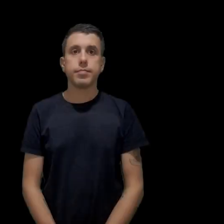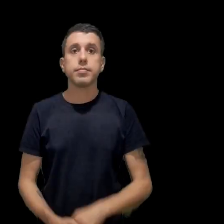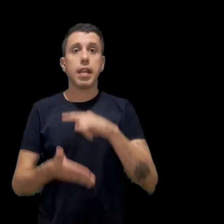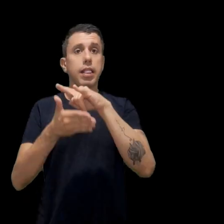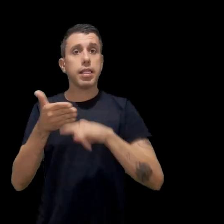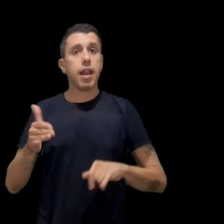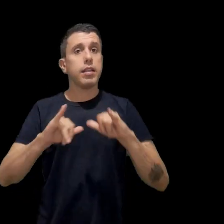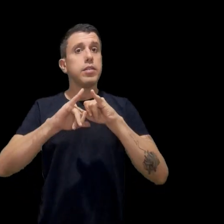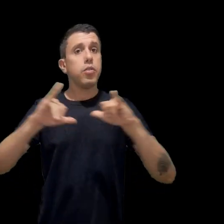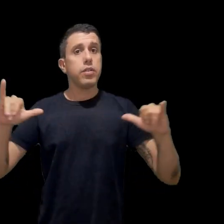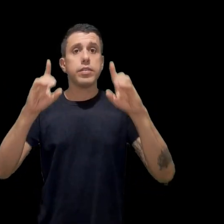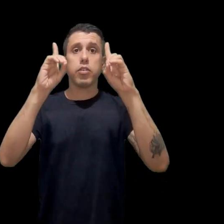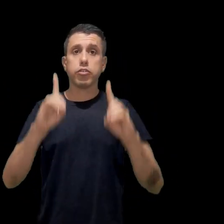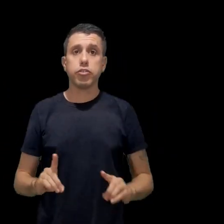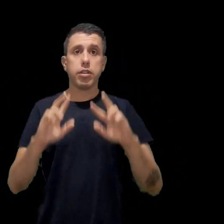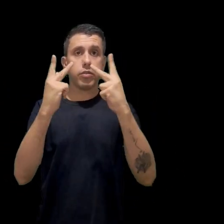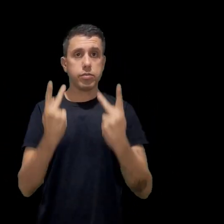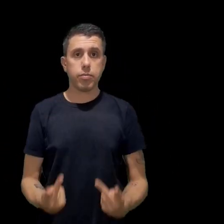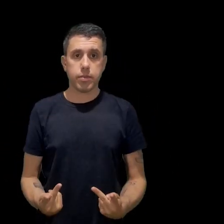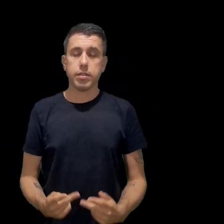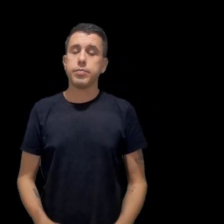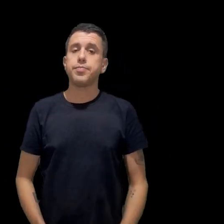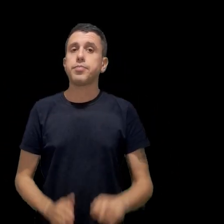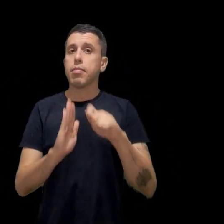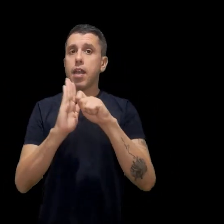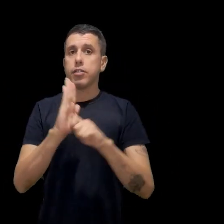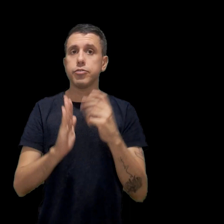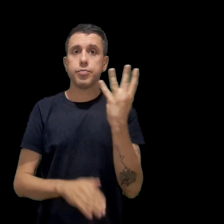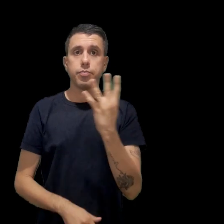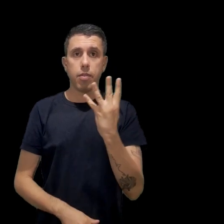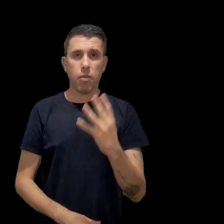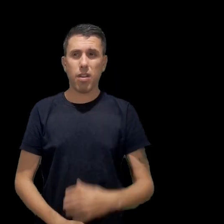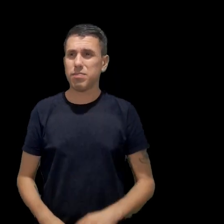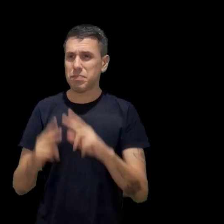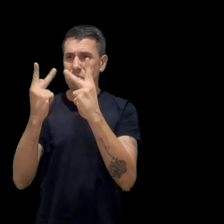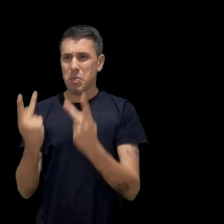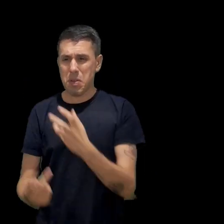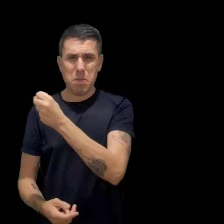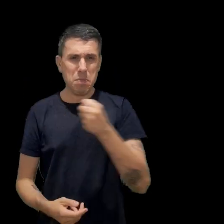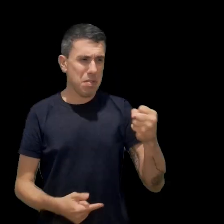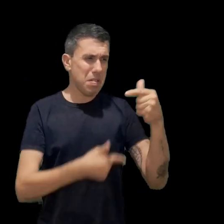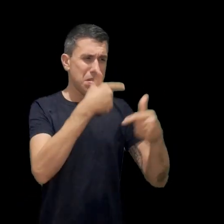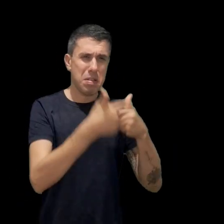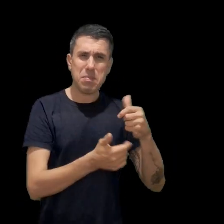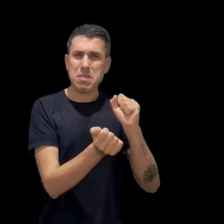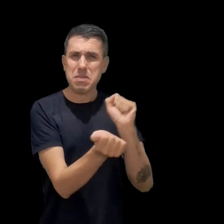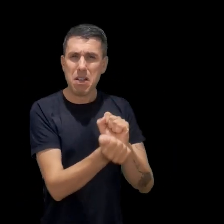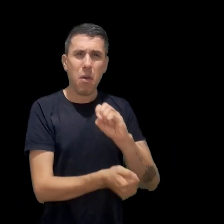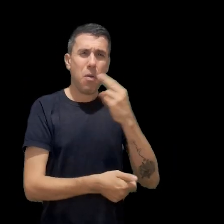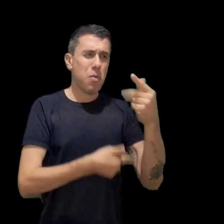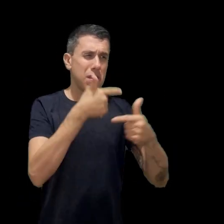Declaração Universal dos Direitos Humanos. Escrito na tela. Artigo 4. Ninguém será mantido em escravidão